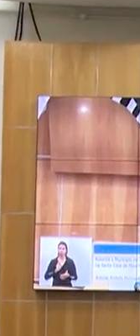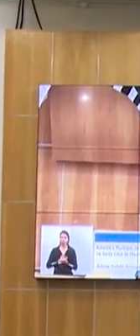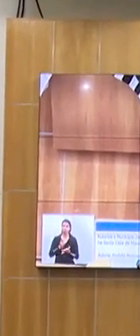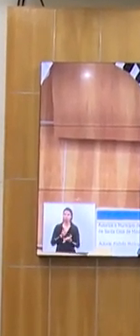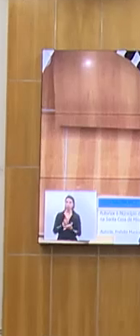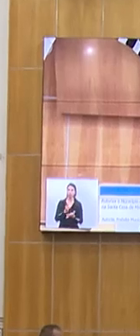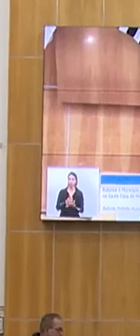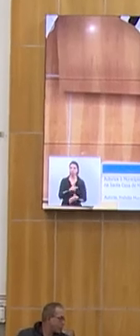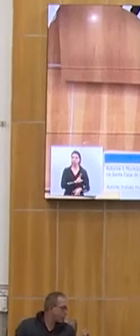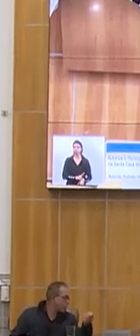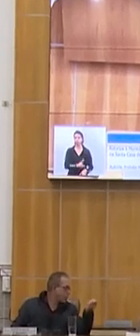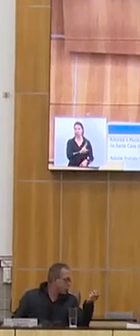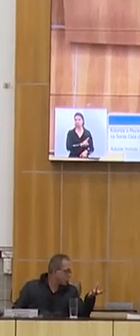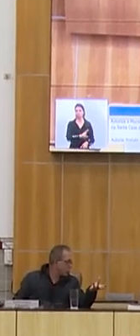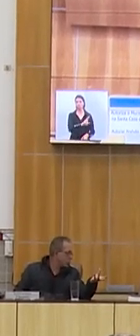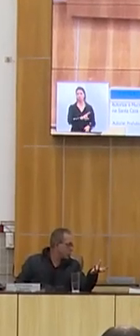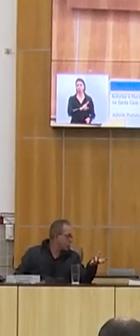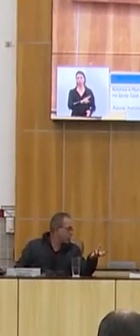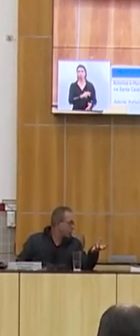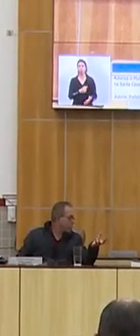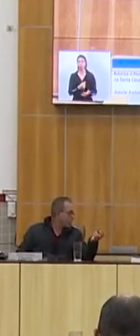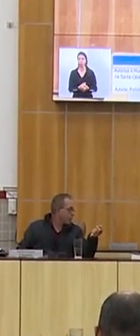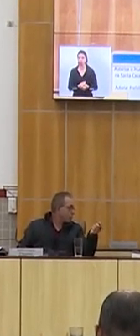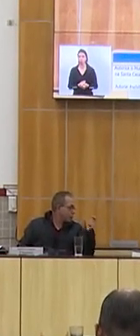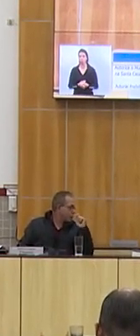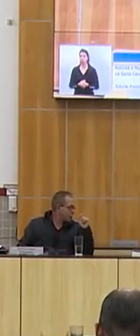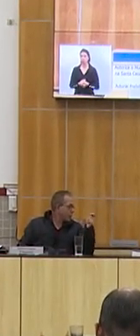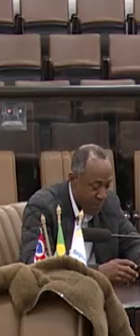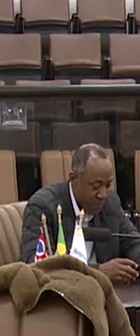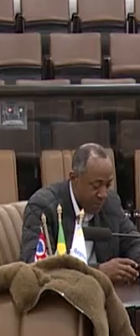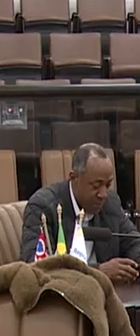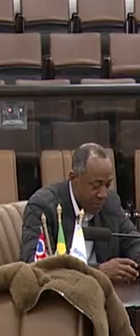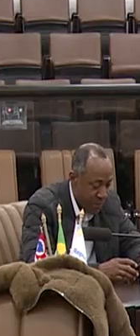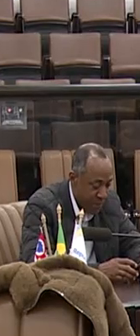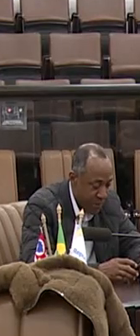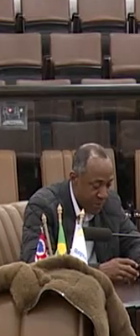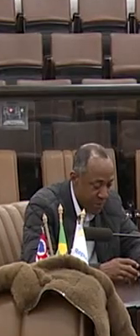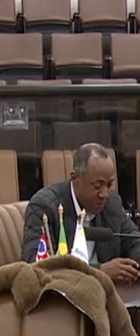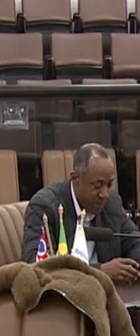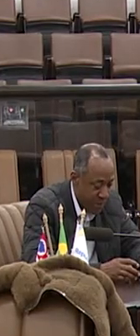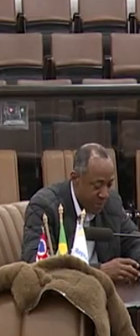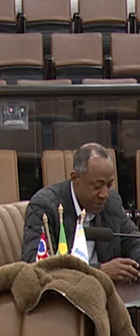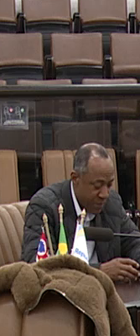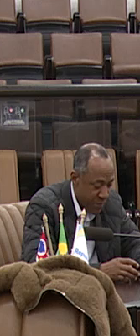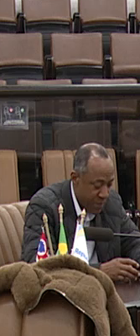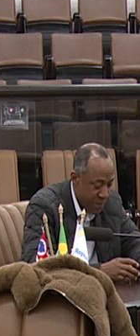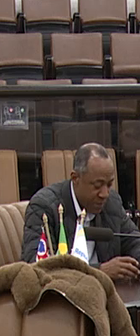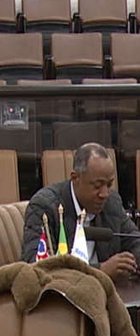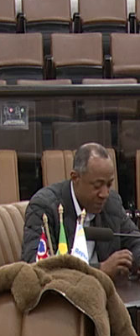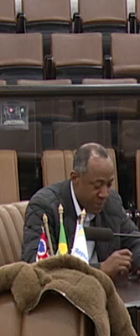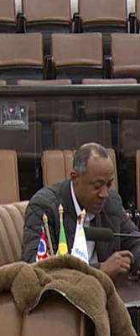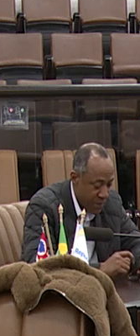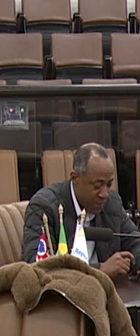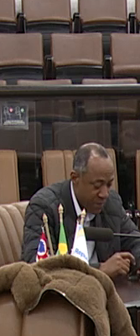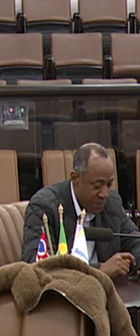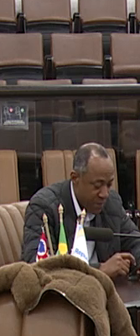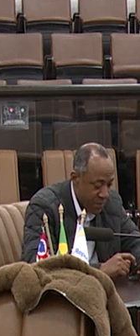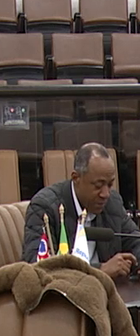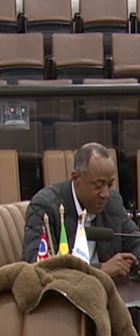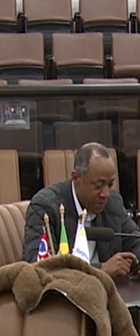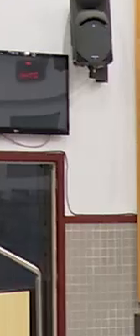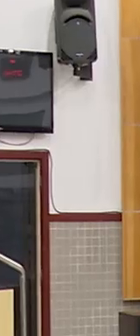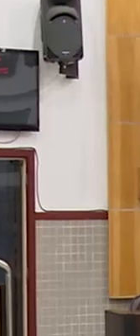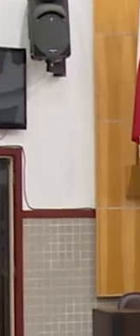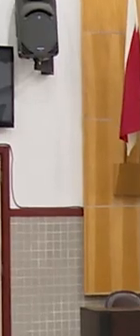Nesta quarta-feira, dia 14 de agosto, o plenário da Câmara Municipal realizou a 23ª sessão